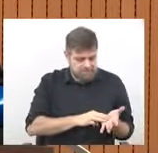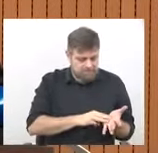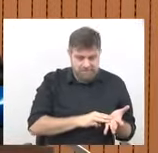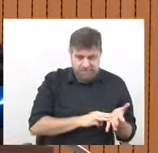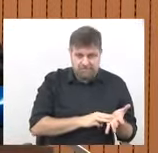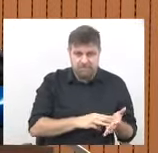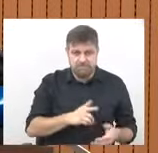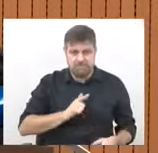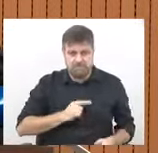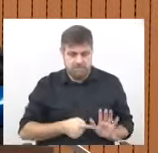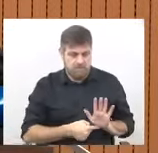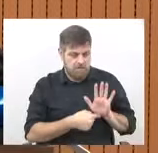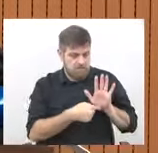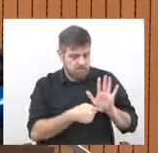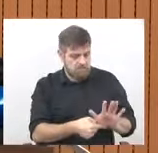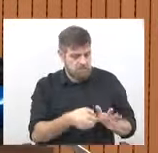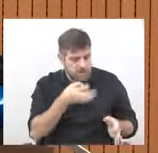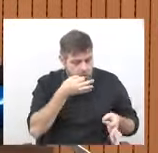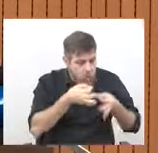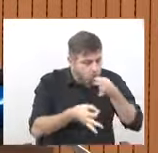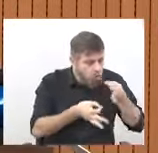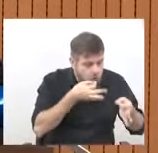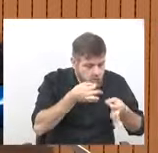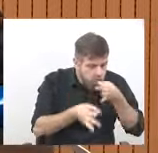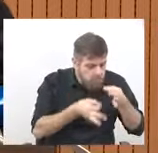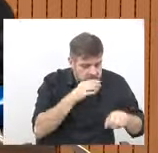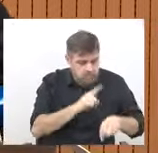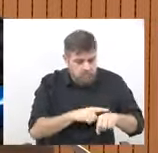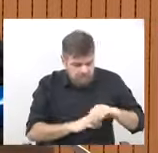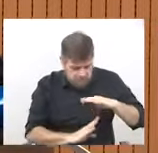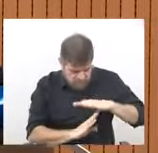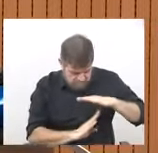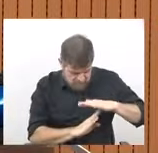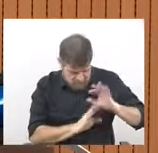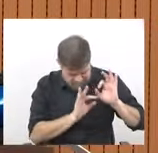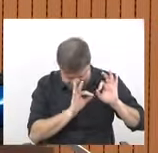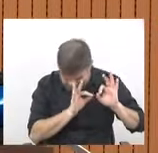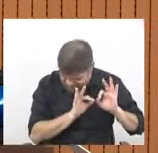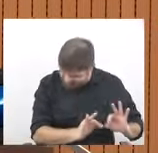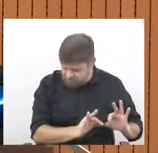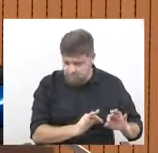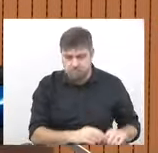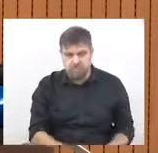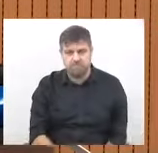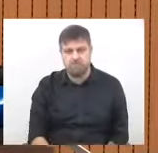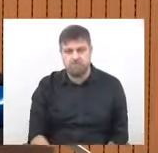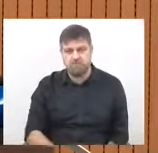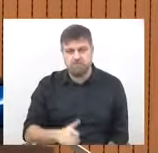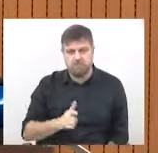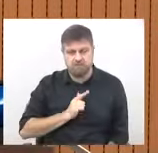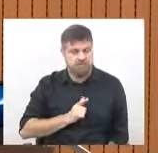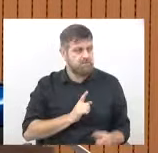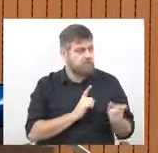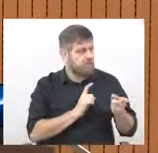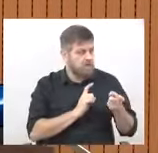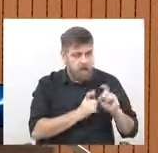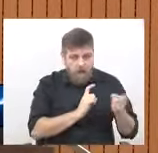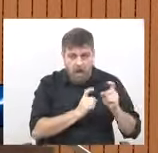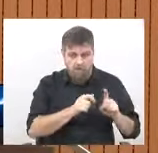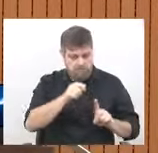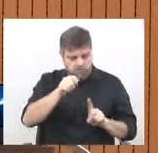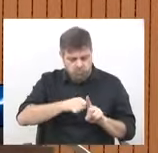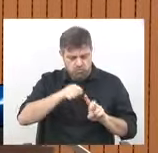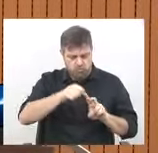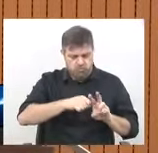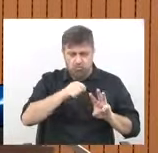procuraram apresentar seus pareceres dentro dos prazos estipulados pela comissão, tivemos reuniões